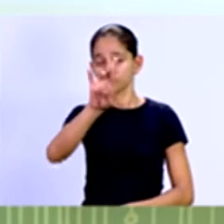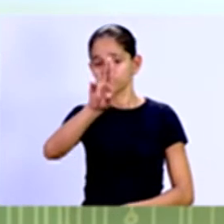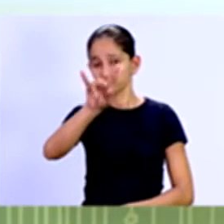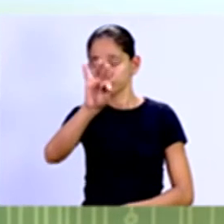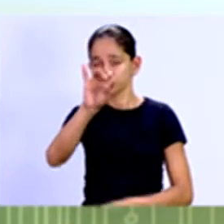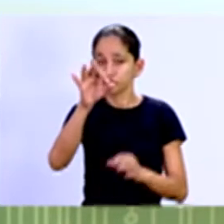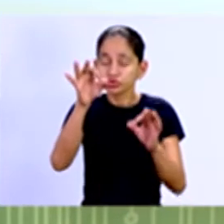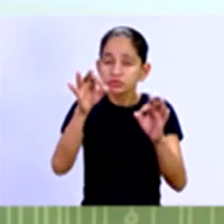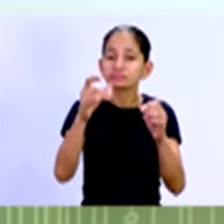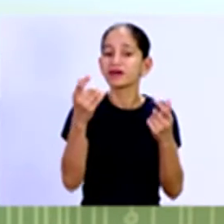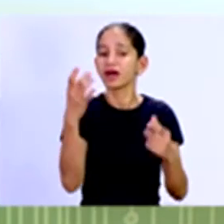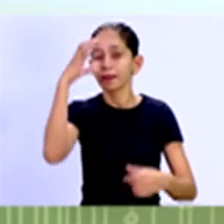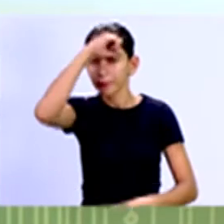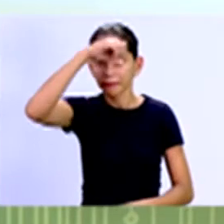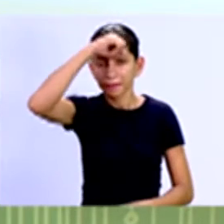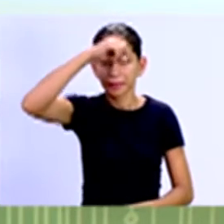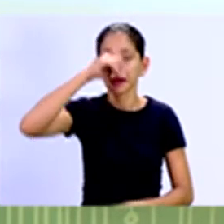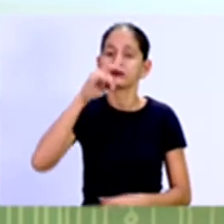é aprendida